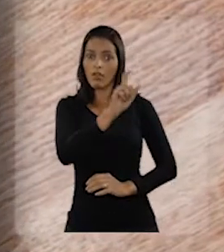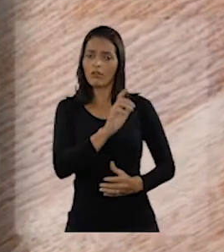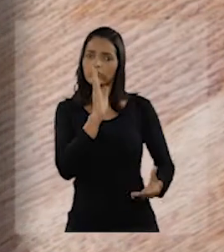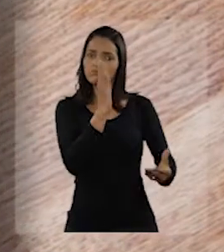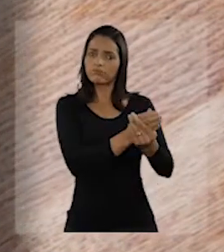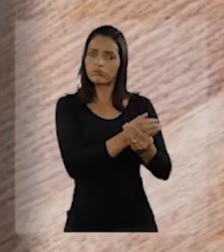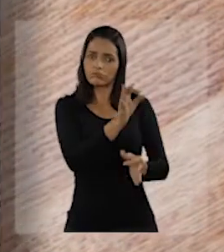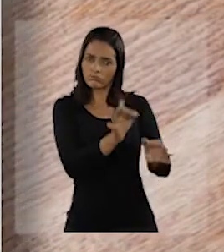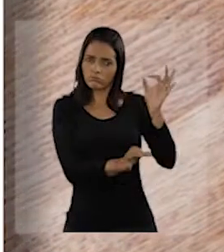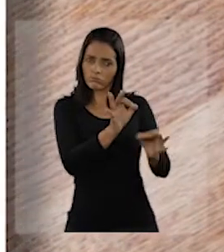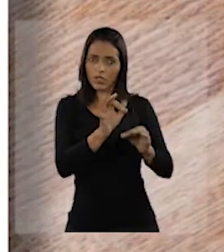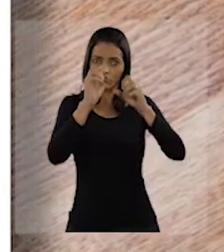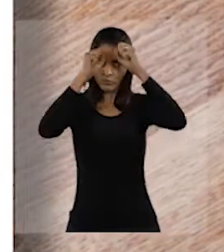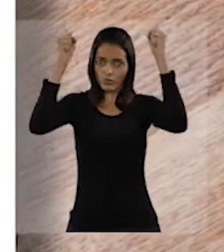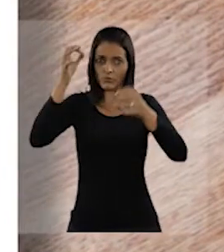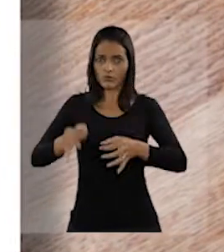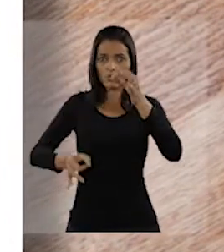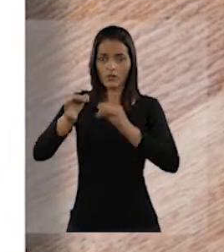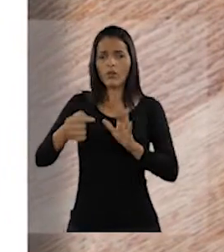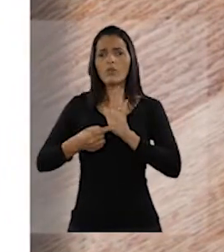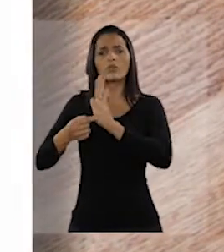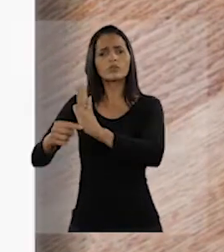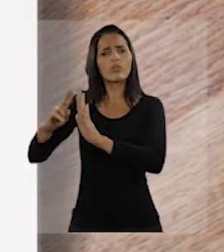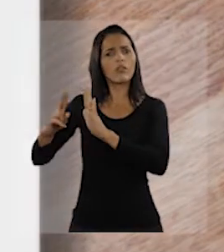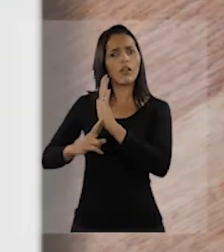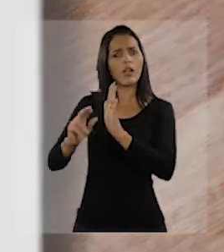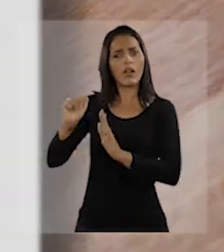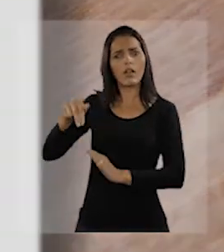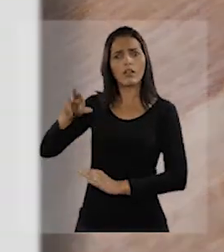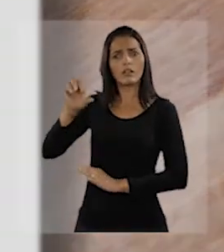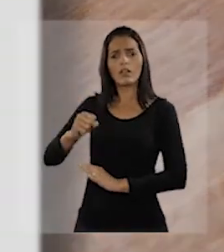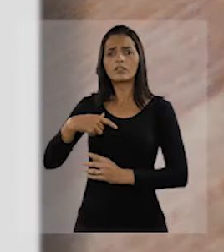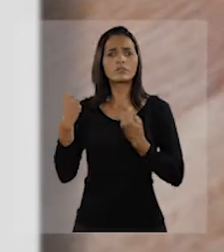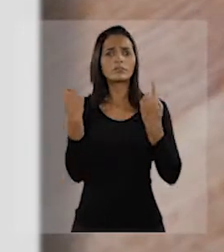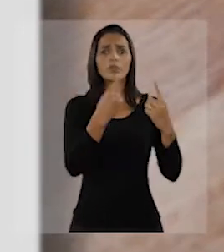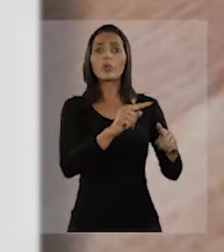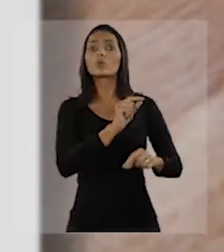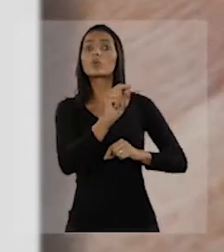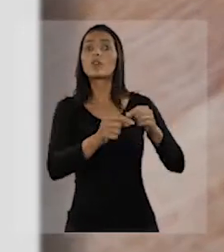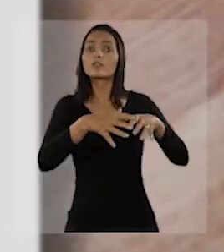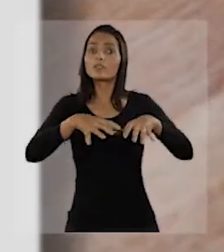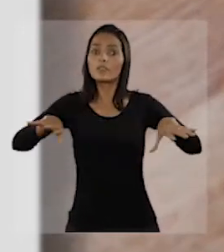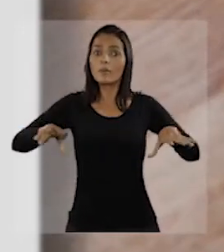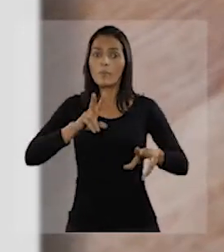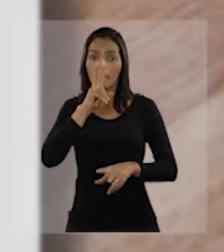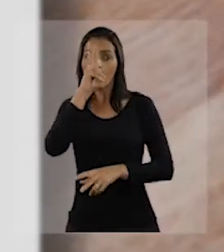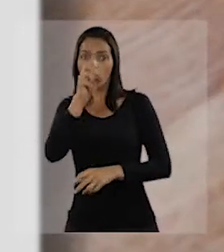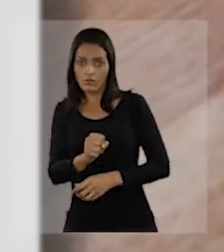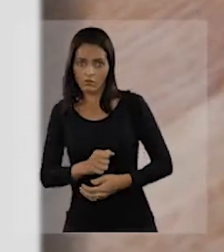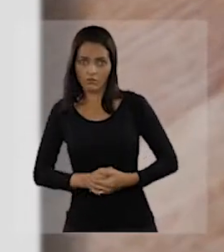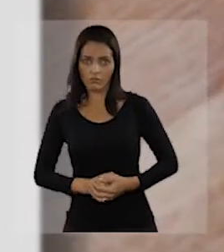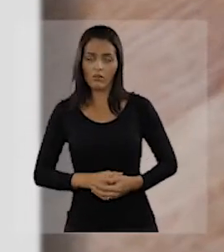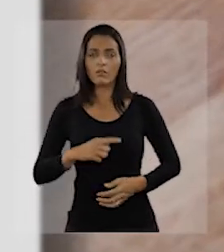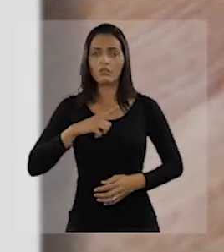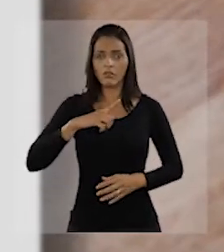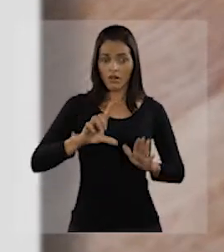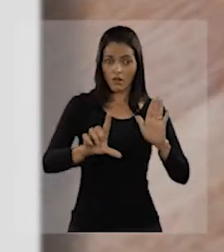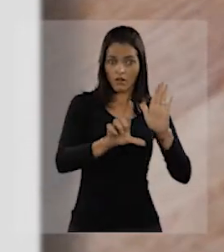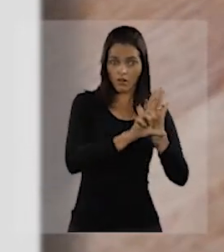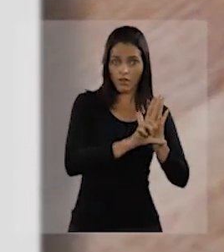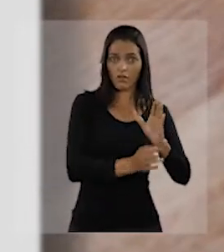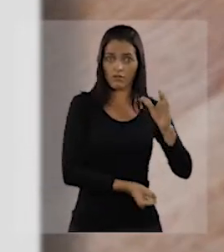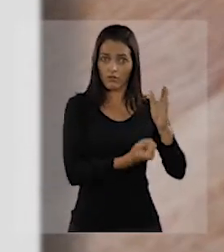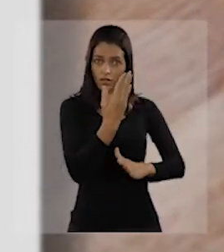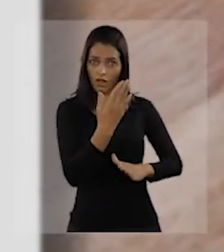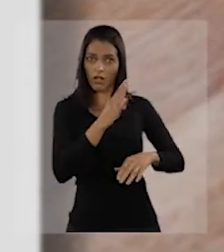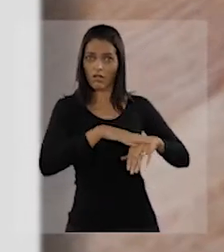fundamental, a DPF, ajuizada pela OAB na Corte, apontou que a norma fere o preceito fundamental da separação de